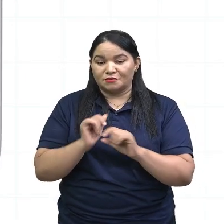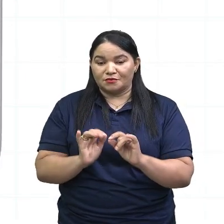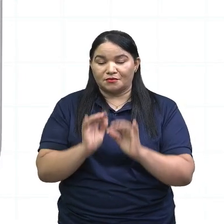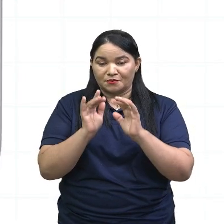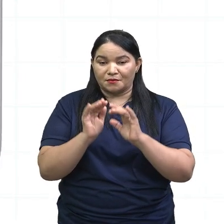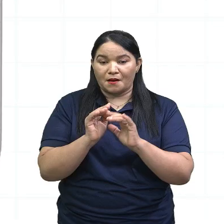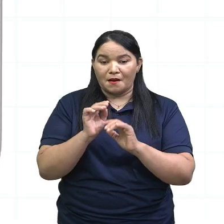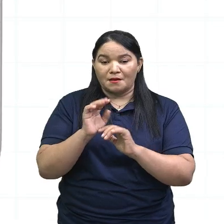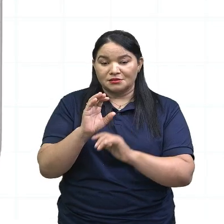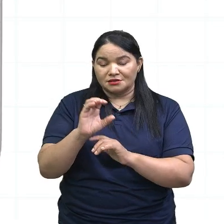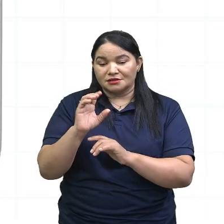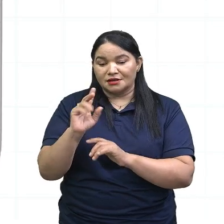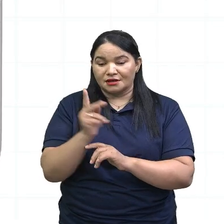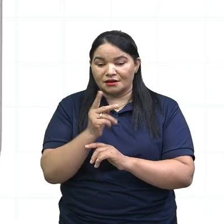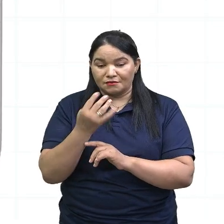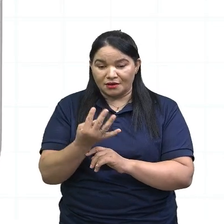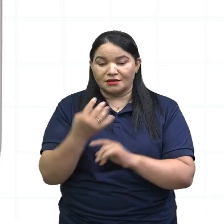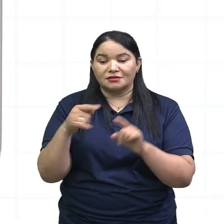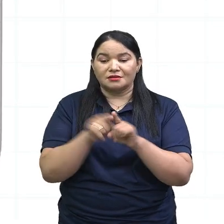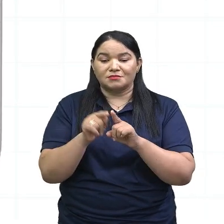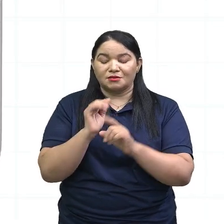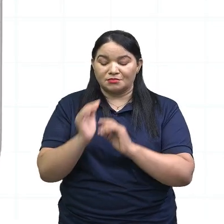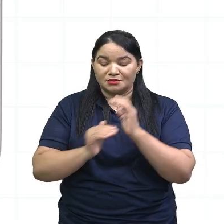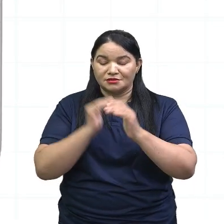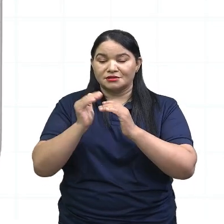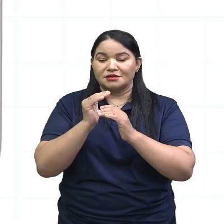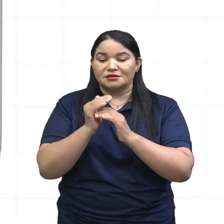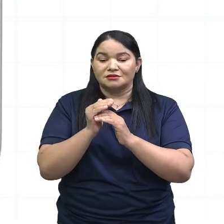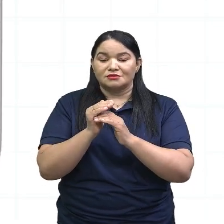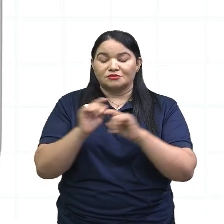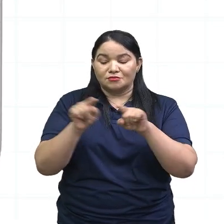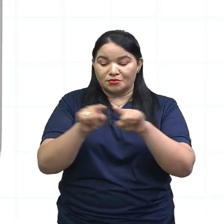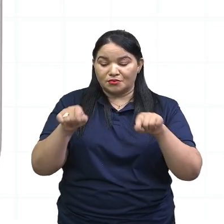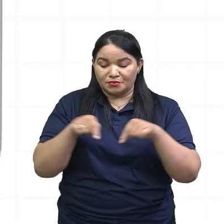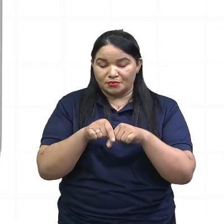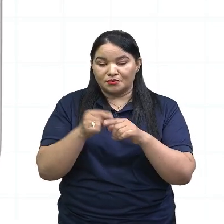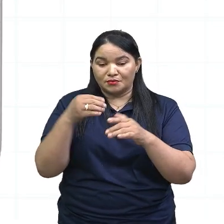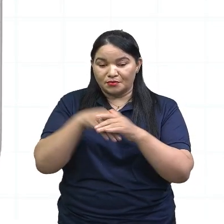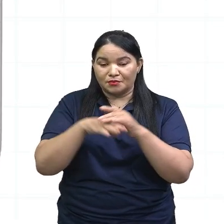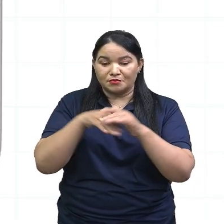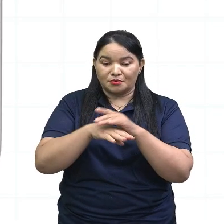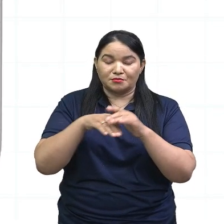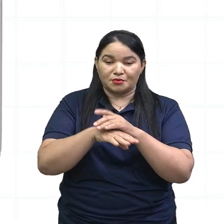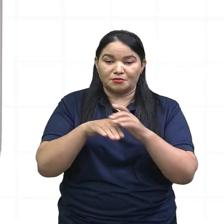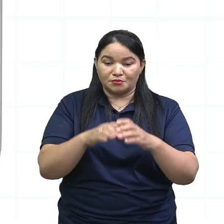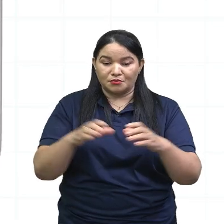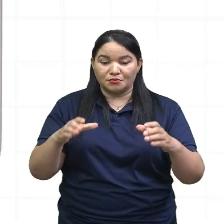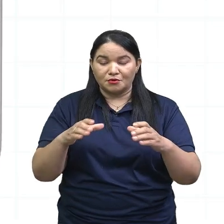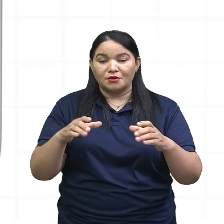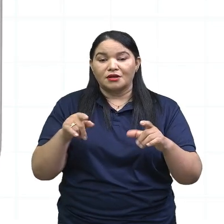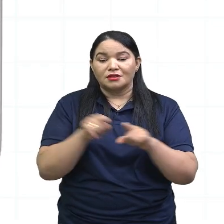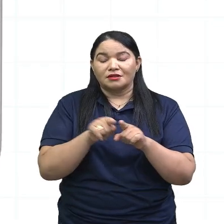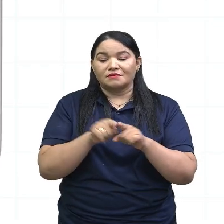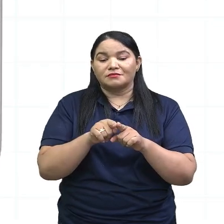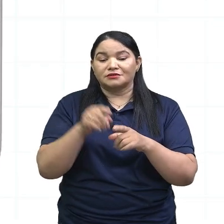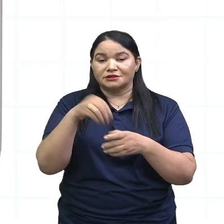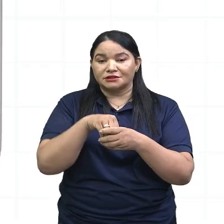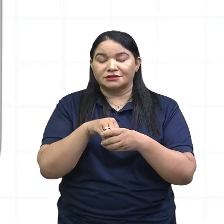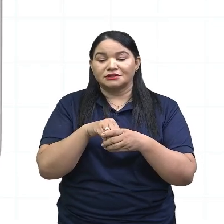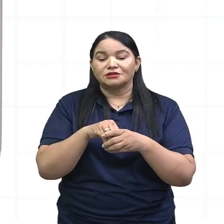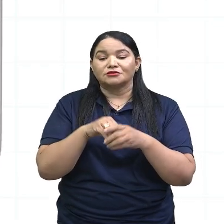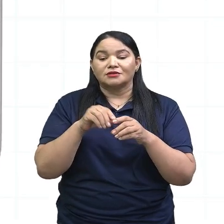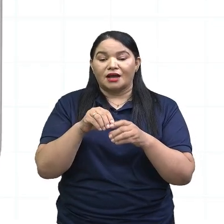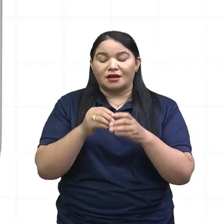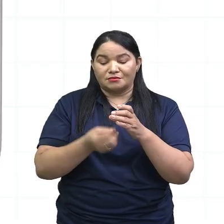de biogás, ocorre ali um processo do depósito desse biogás e a importância desse metano que foi